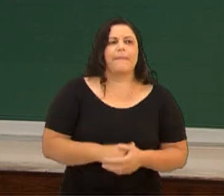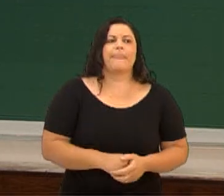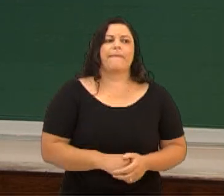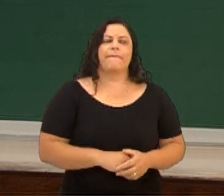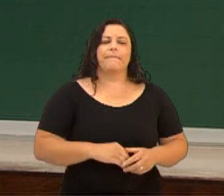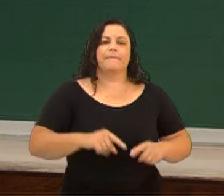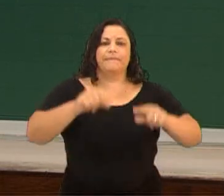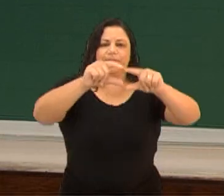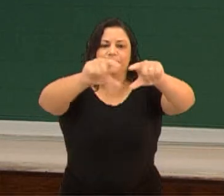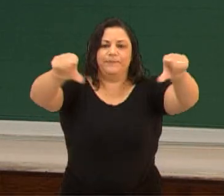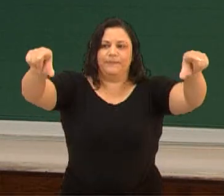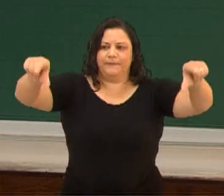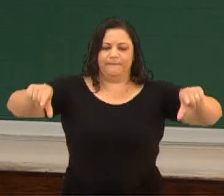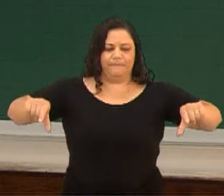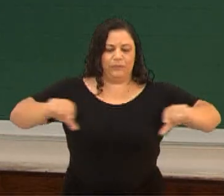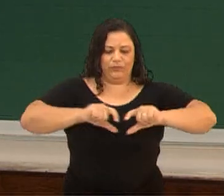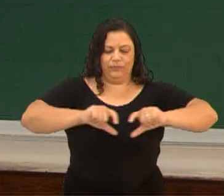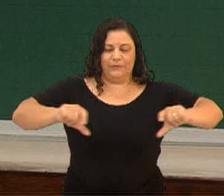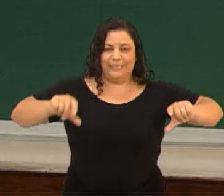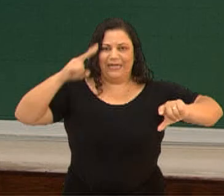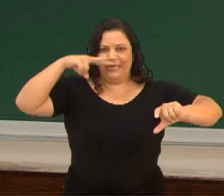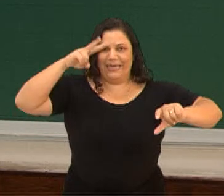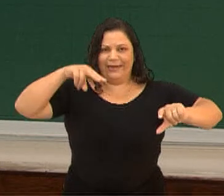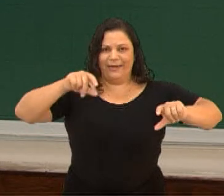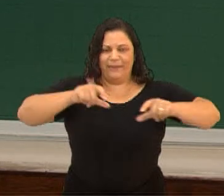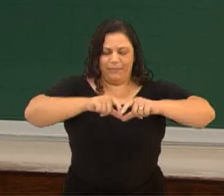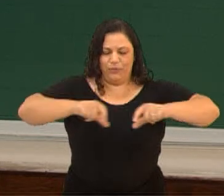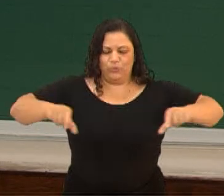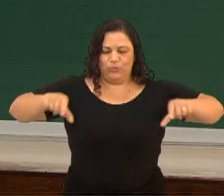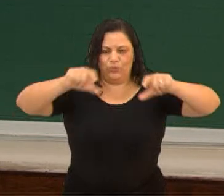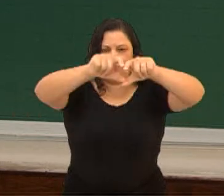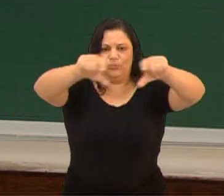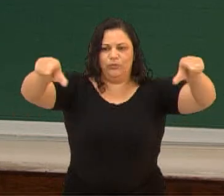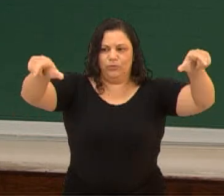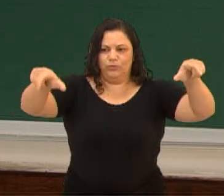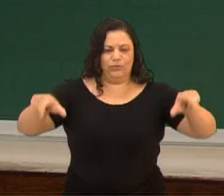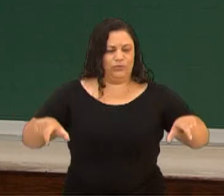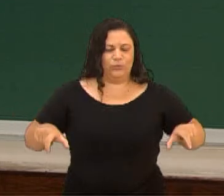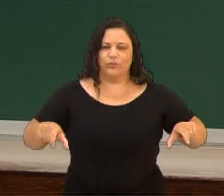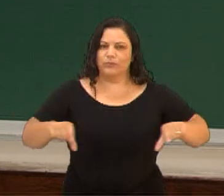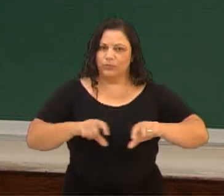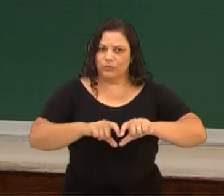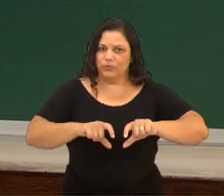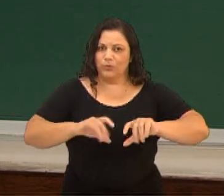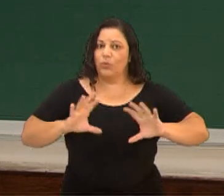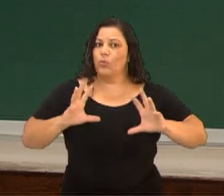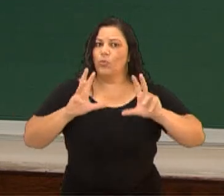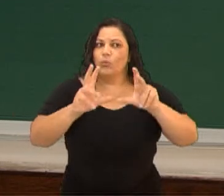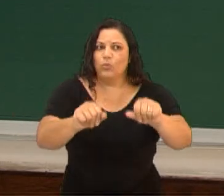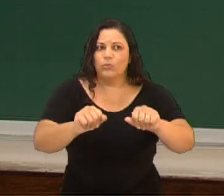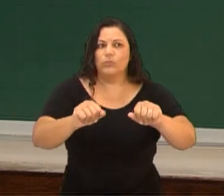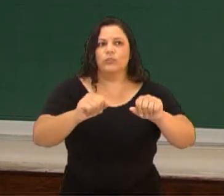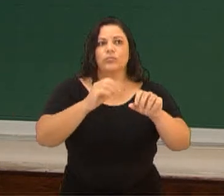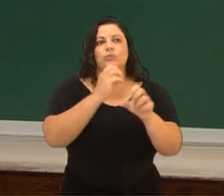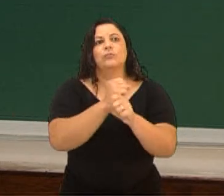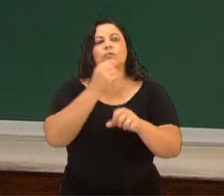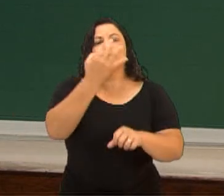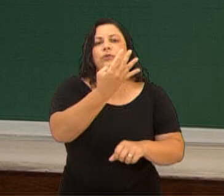é todo o contorno. Então, eu sei que todo o contorno mede